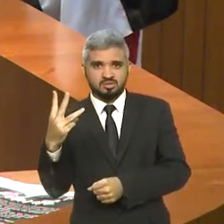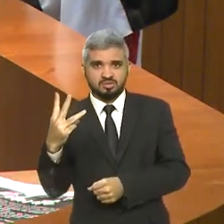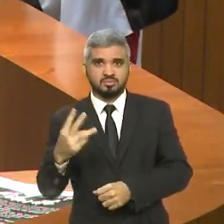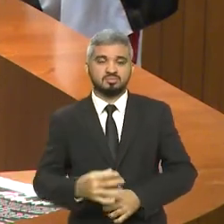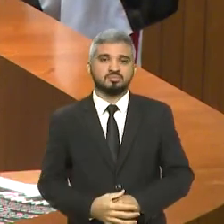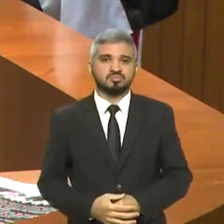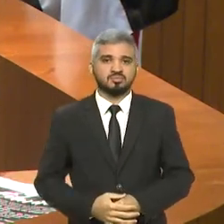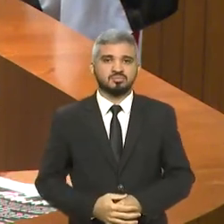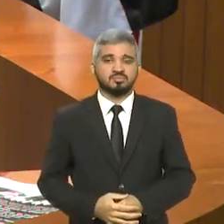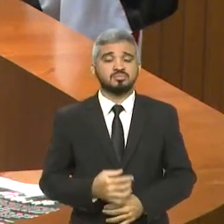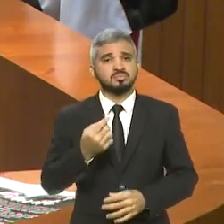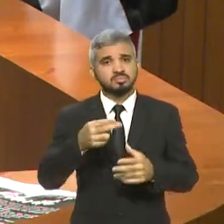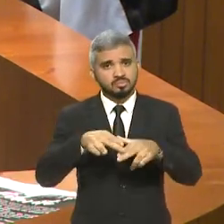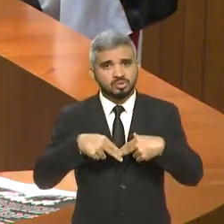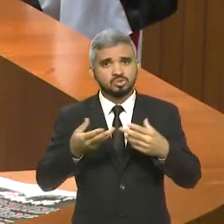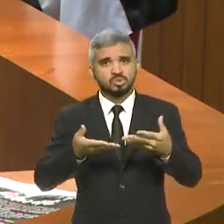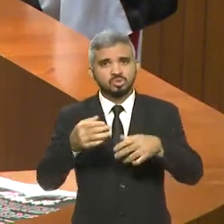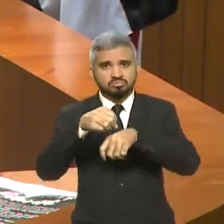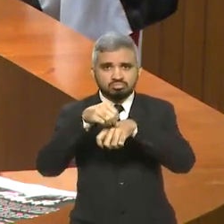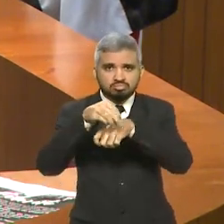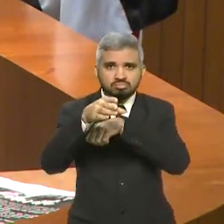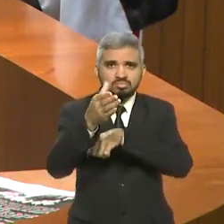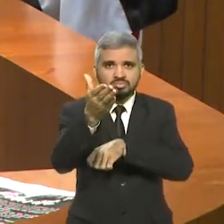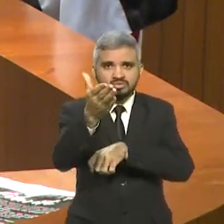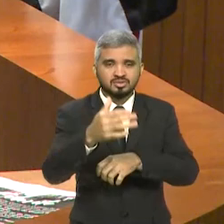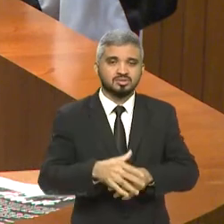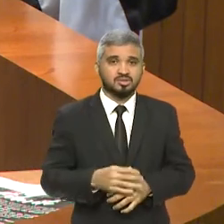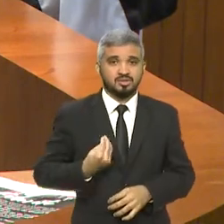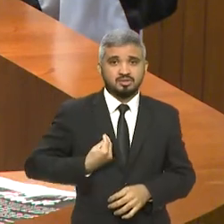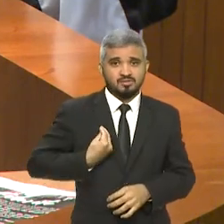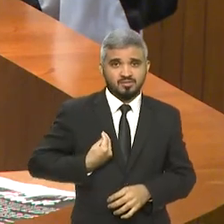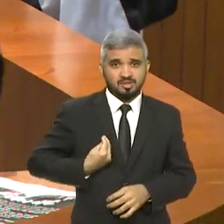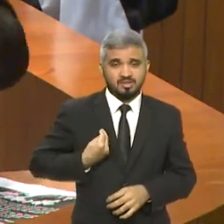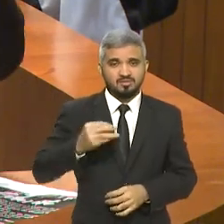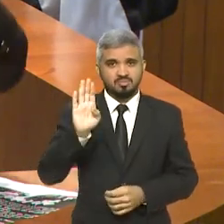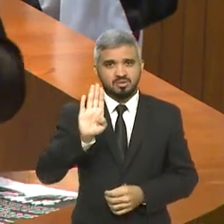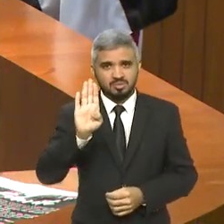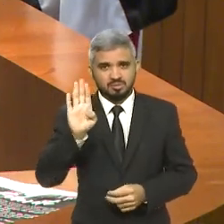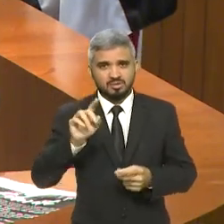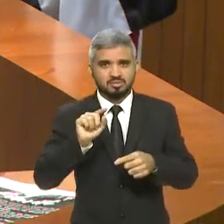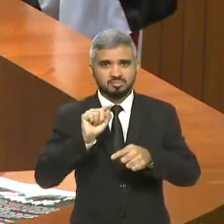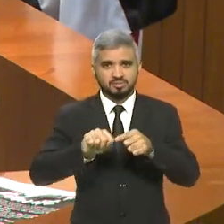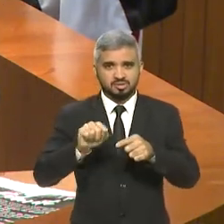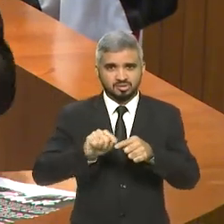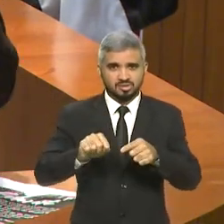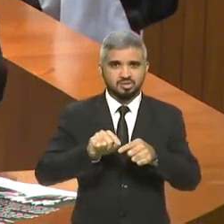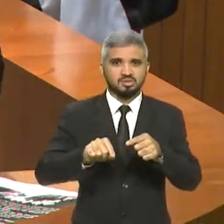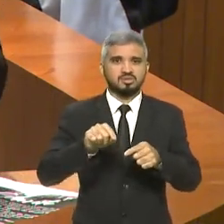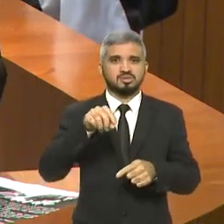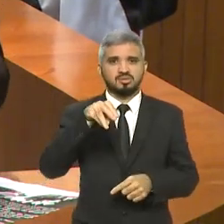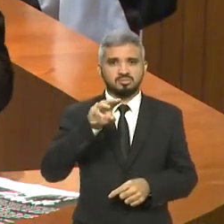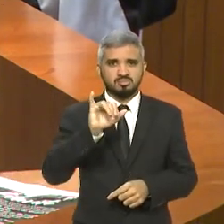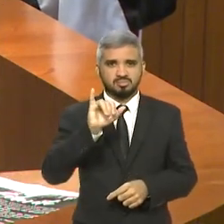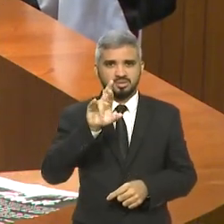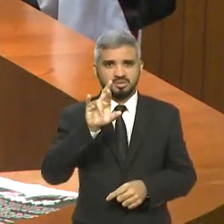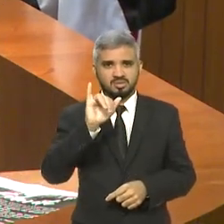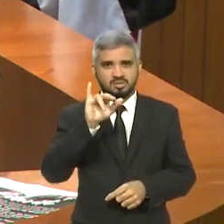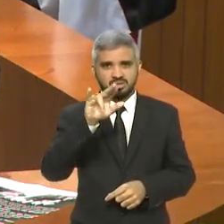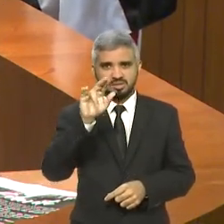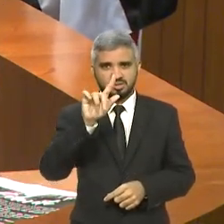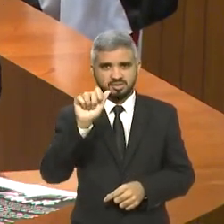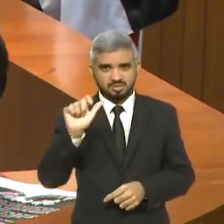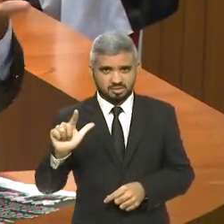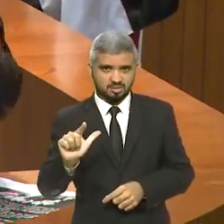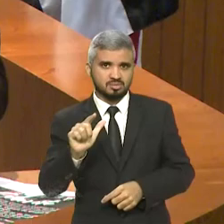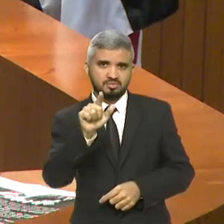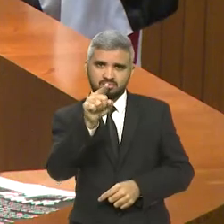que está em casa, na Baixada Maranhense, em Bequimão, em Pinheiro, em Mirizal, para você que está em casa,